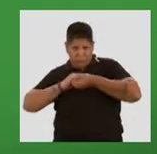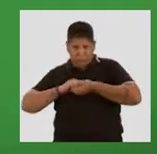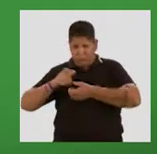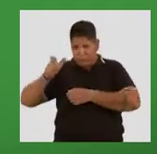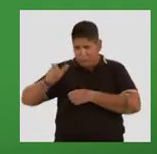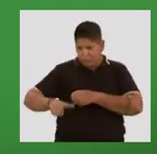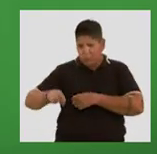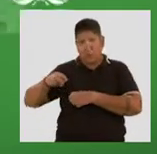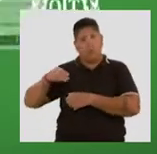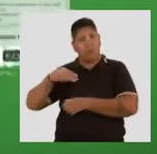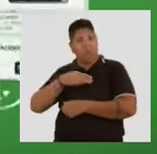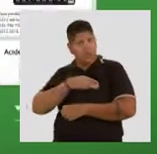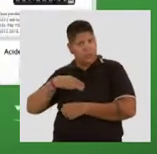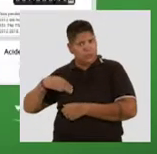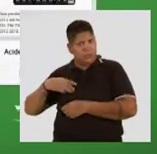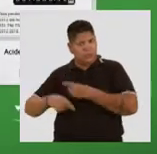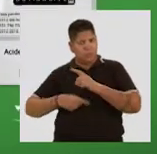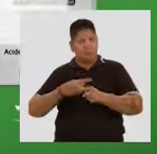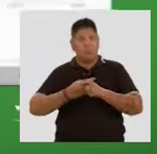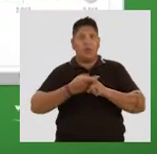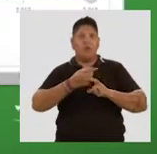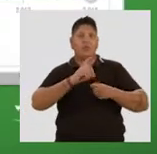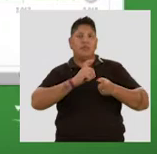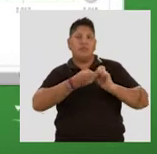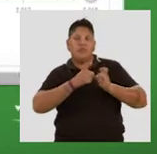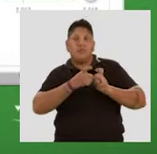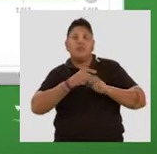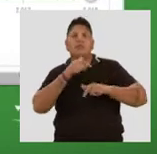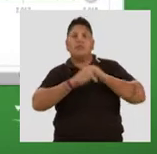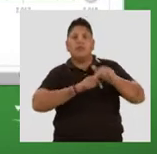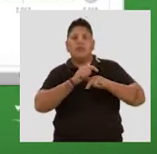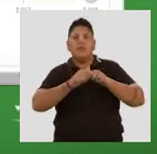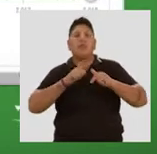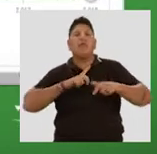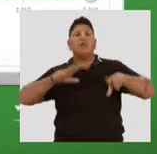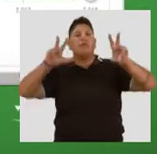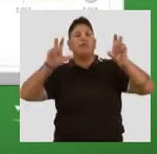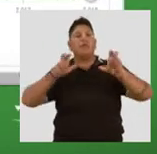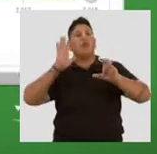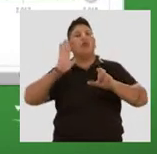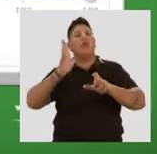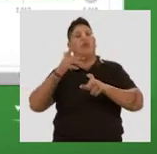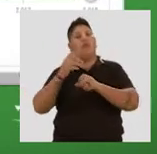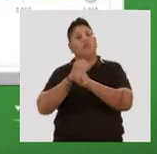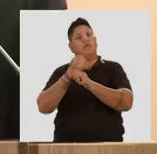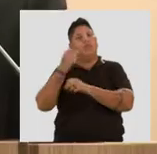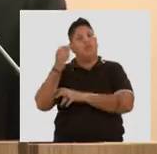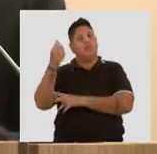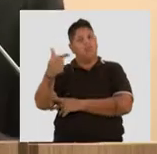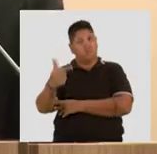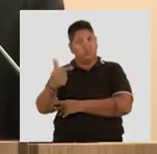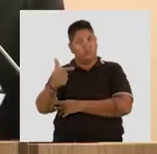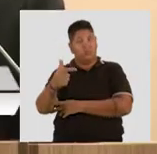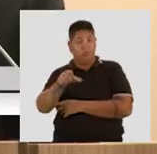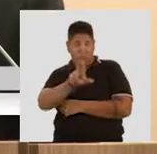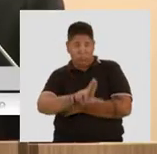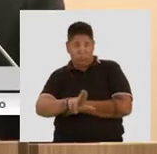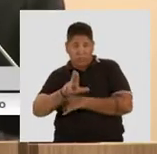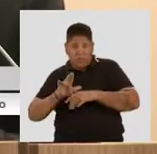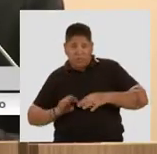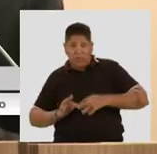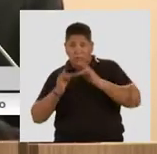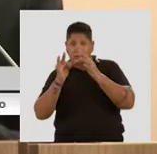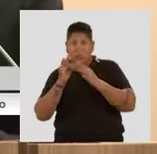o MPT e a Organização Internacional do Trabalho, possui dados sobre o tema desde 2012. Usar essa